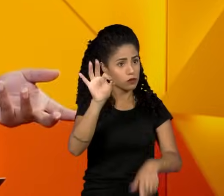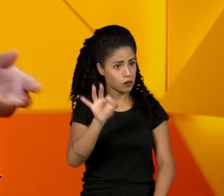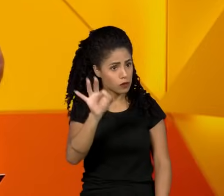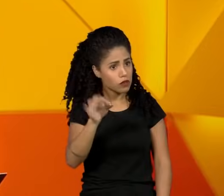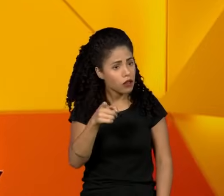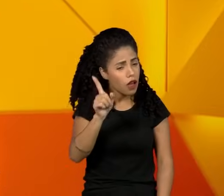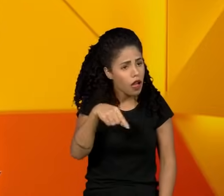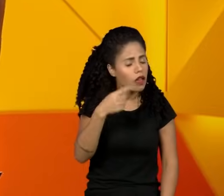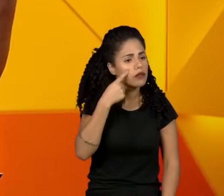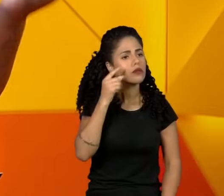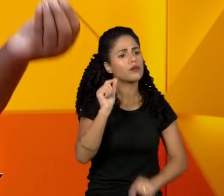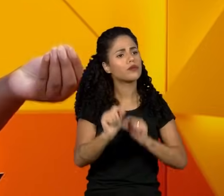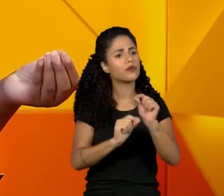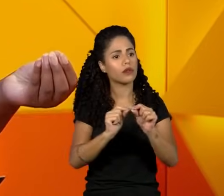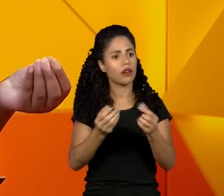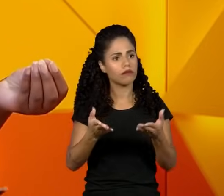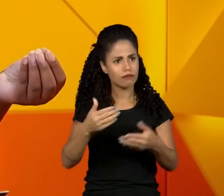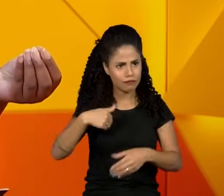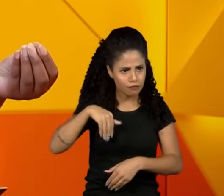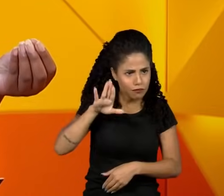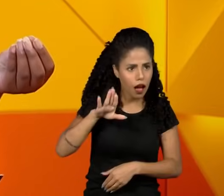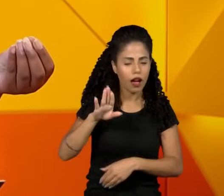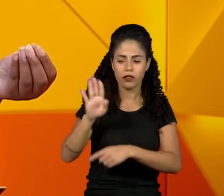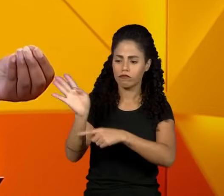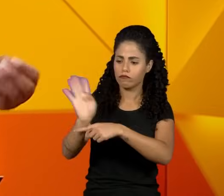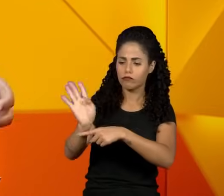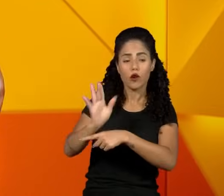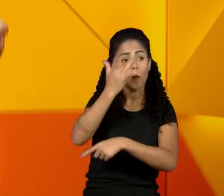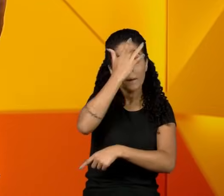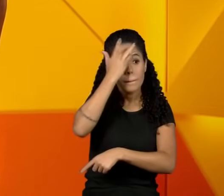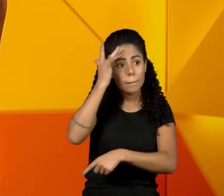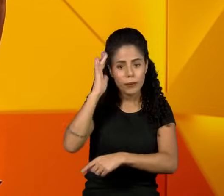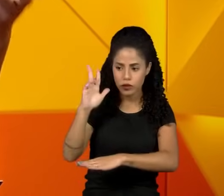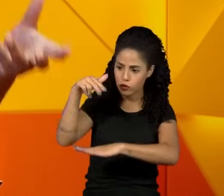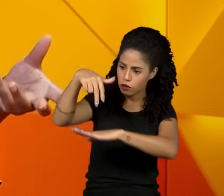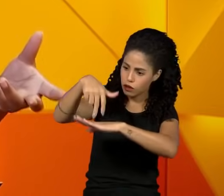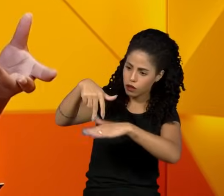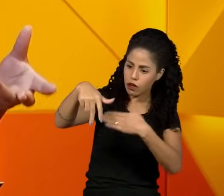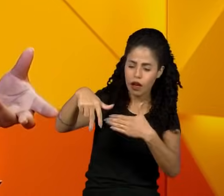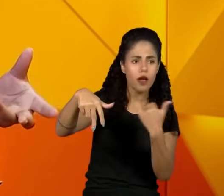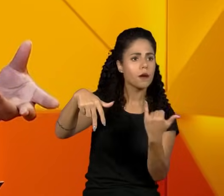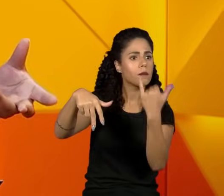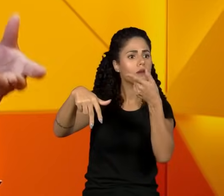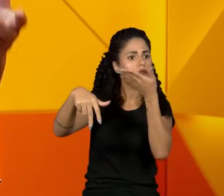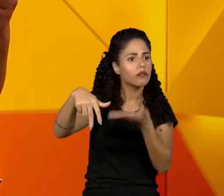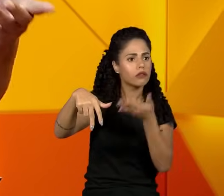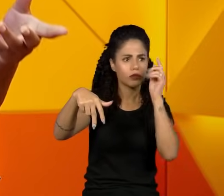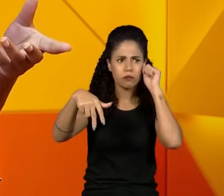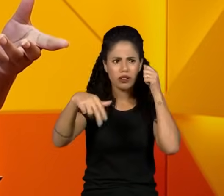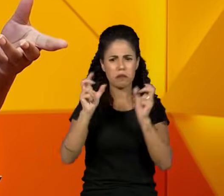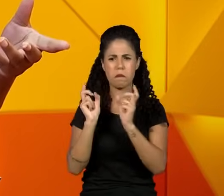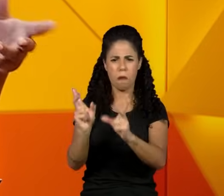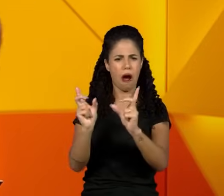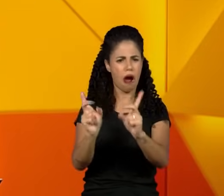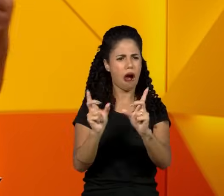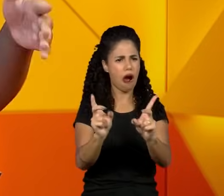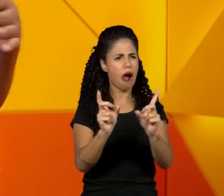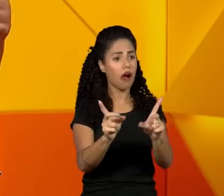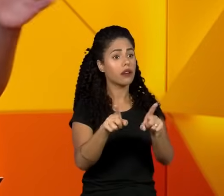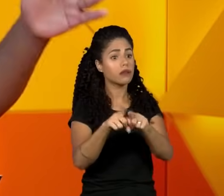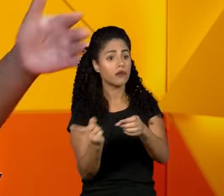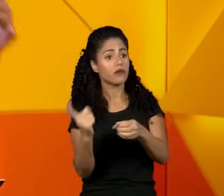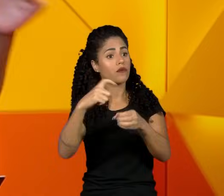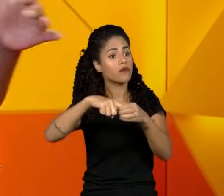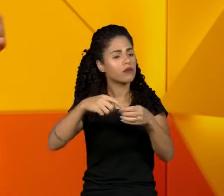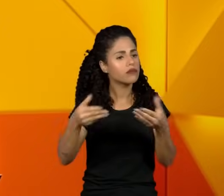nesse momento que a gente tem mais filmes com protagonistas negros e com bilheteria. E nesse momento de retomada que a gente